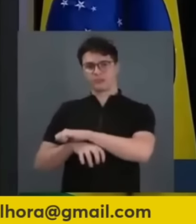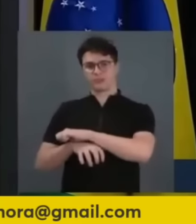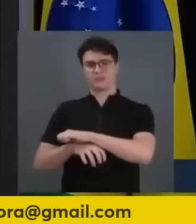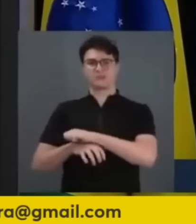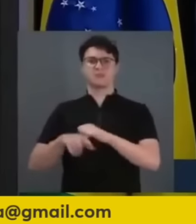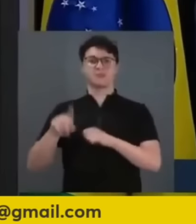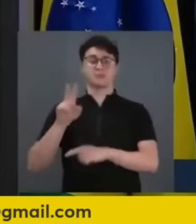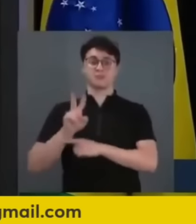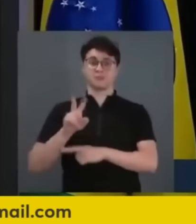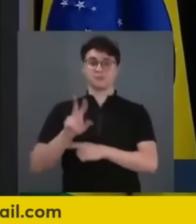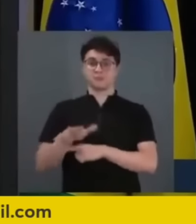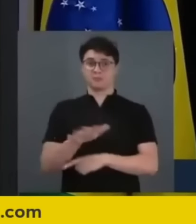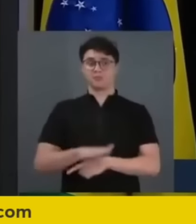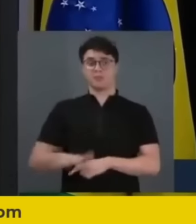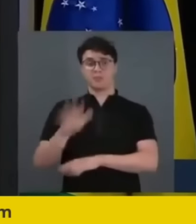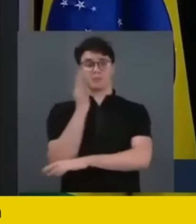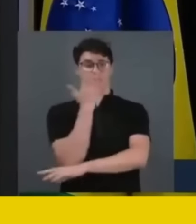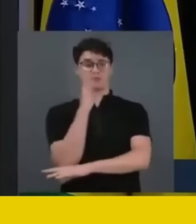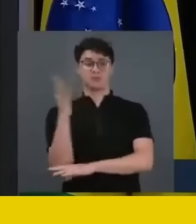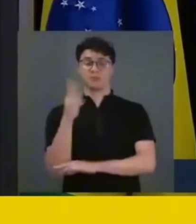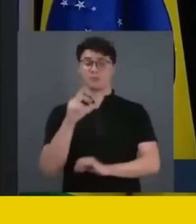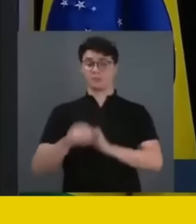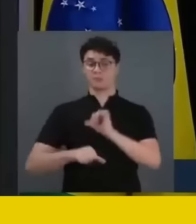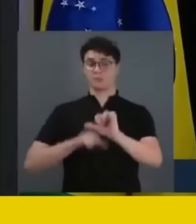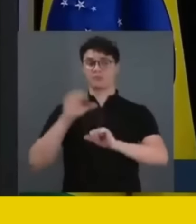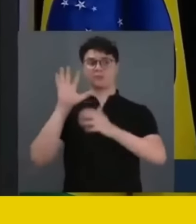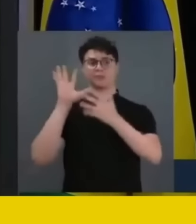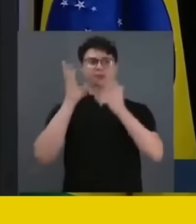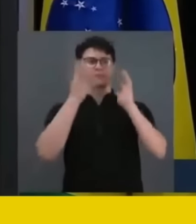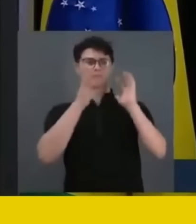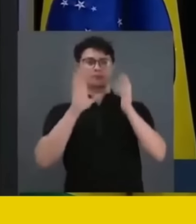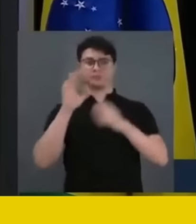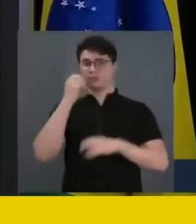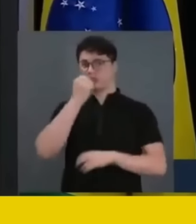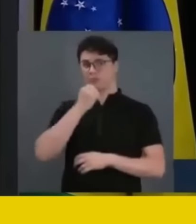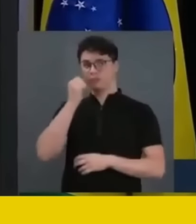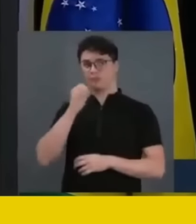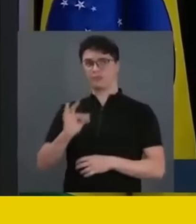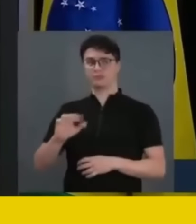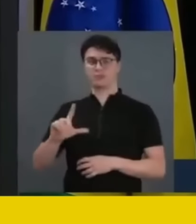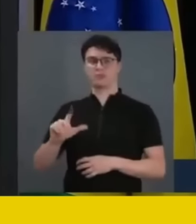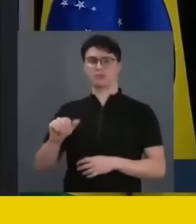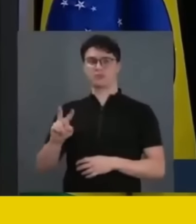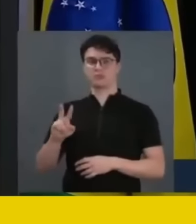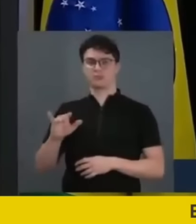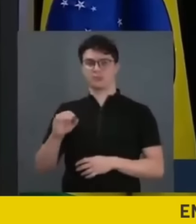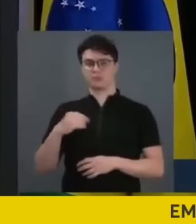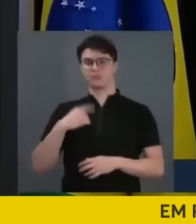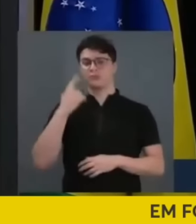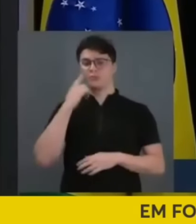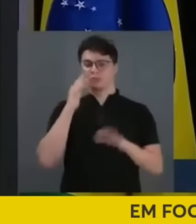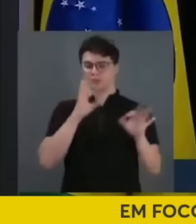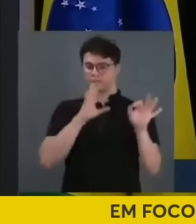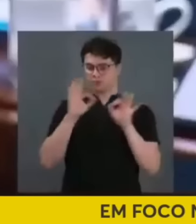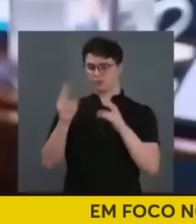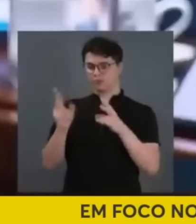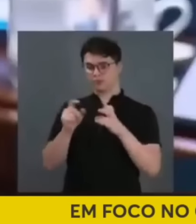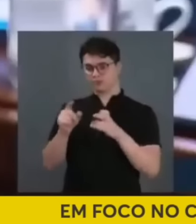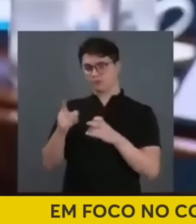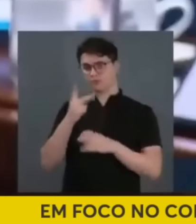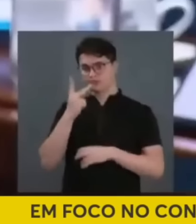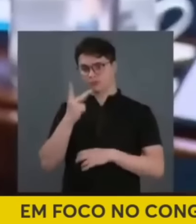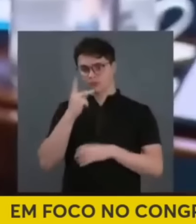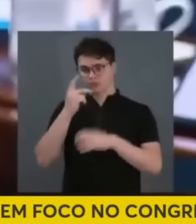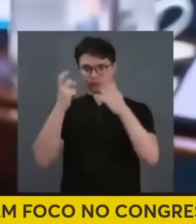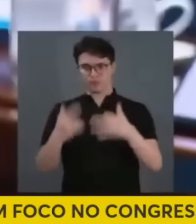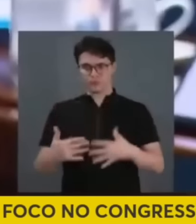a preservação da natureza e das alterações climáticas. Senador Flávio Bolsonaro, eu ouvi com atenção o que Vossa Excelência falou.